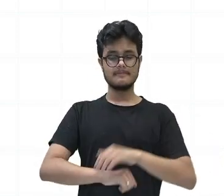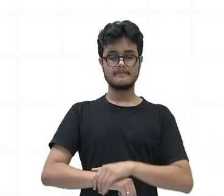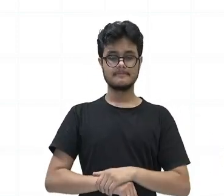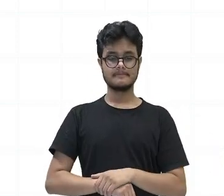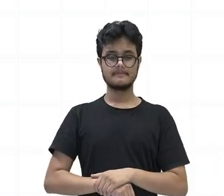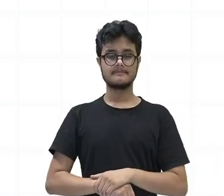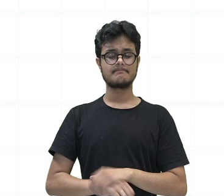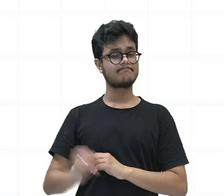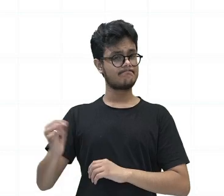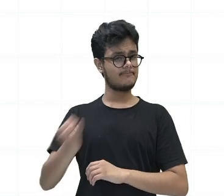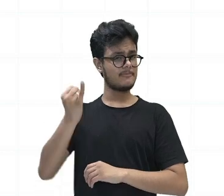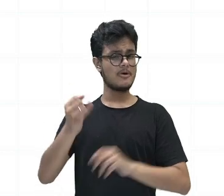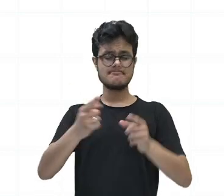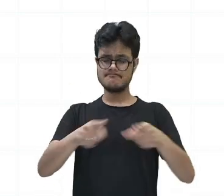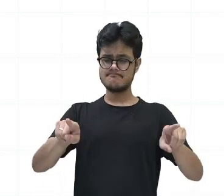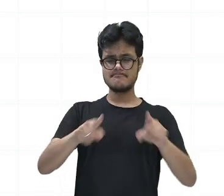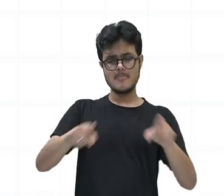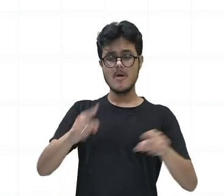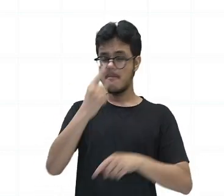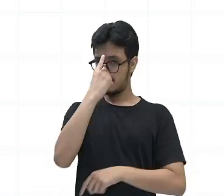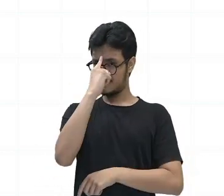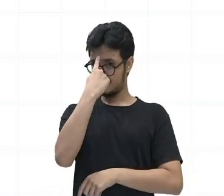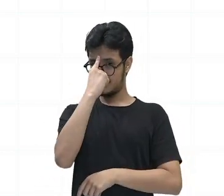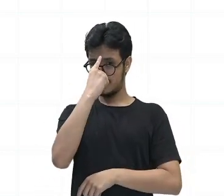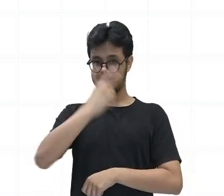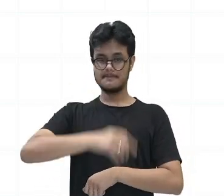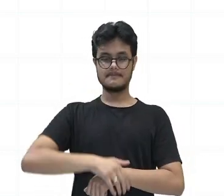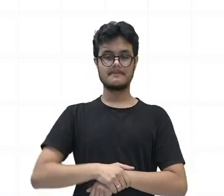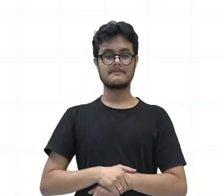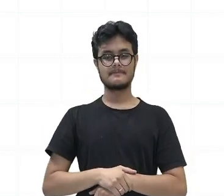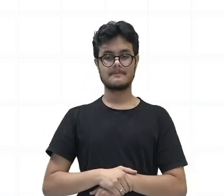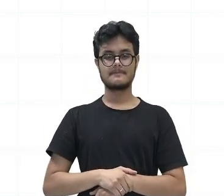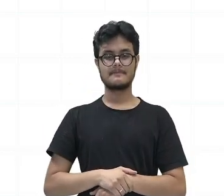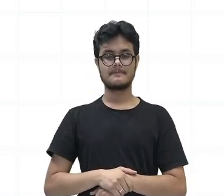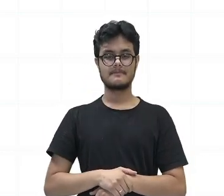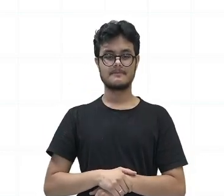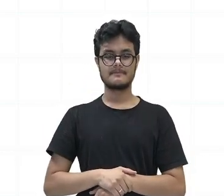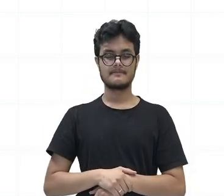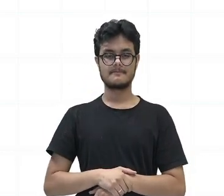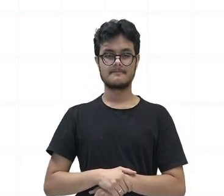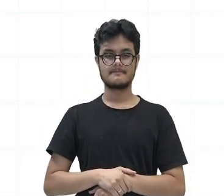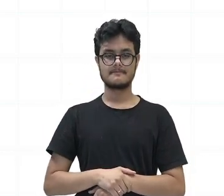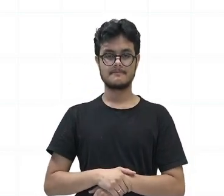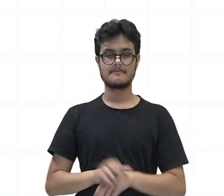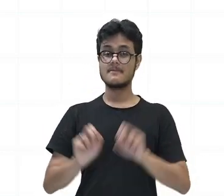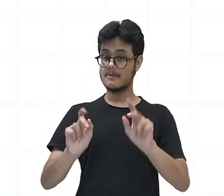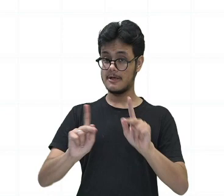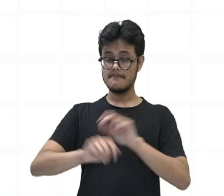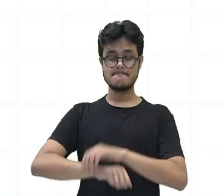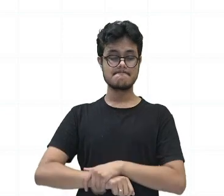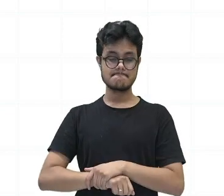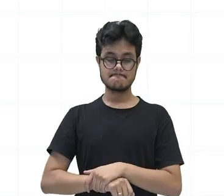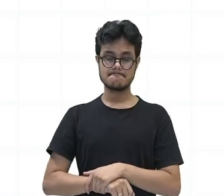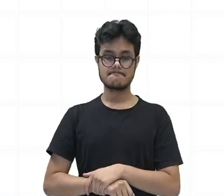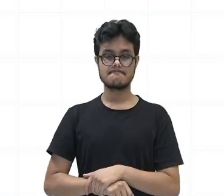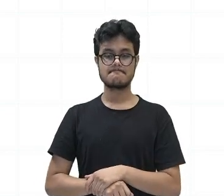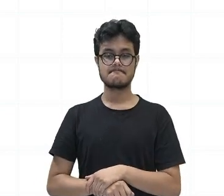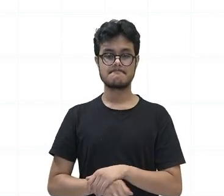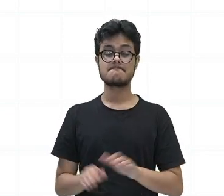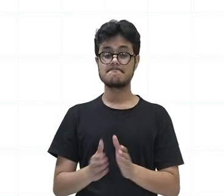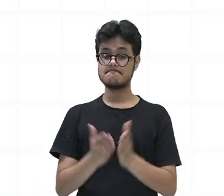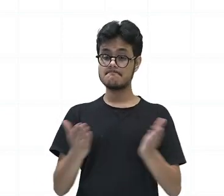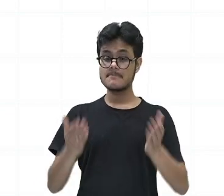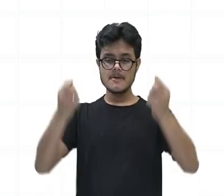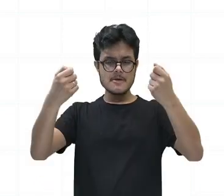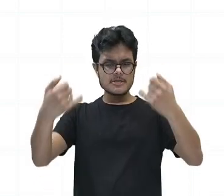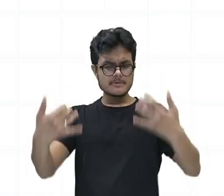de tambores de percussão que desempenham um papel fundamental na música clássica indiana e em